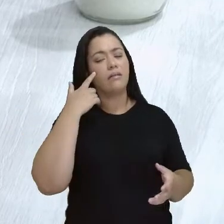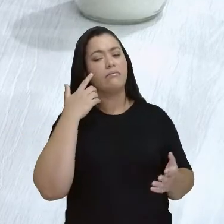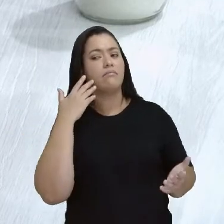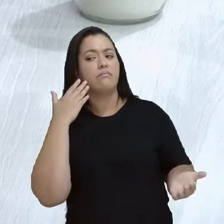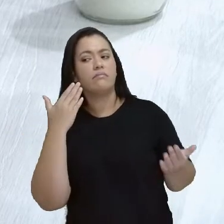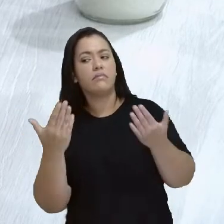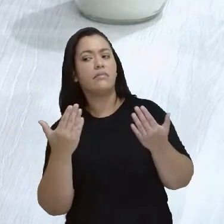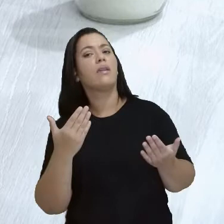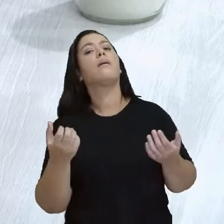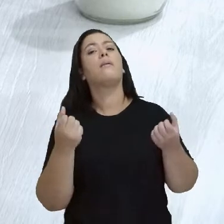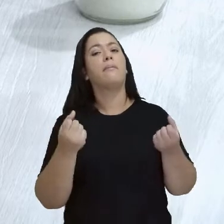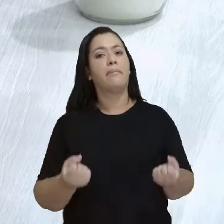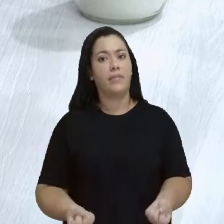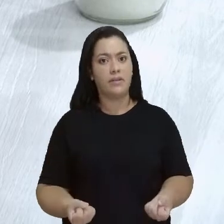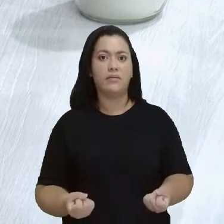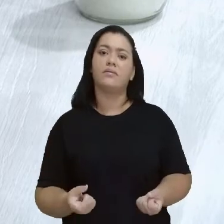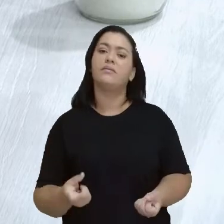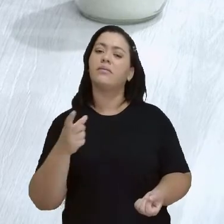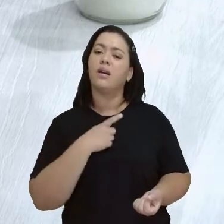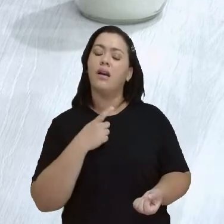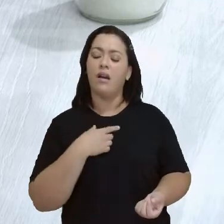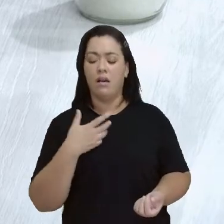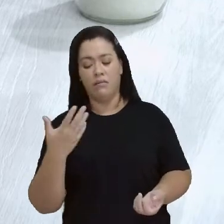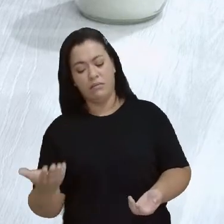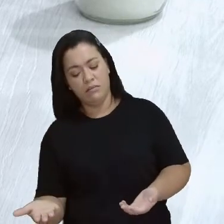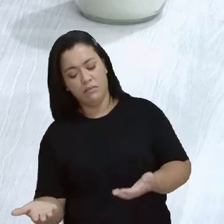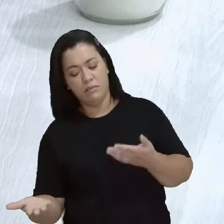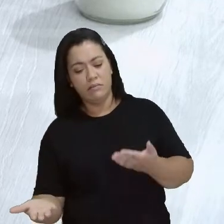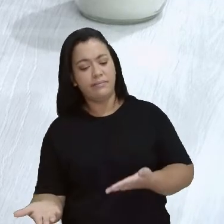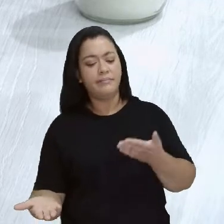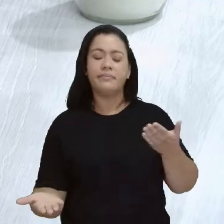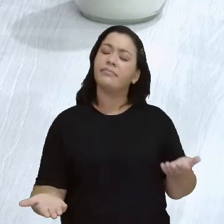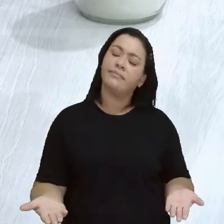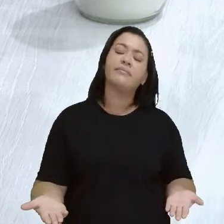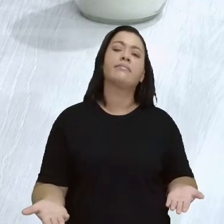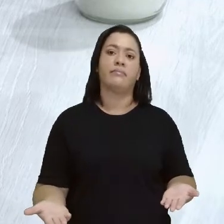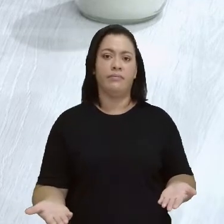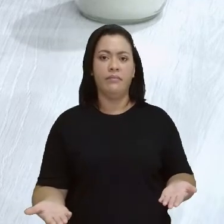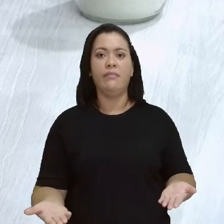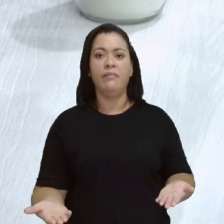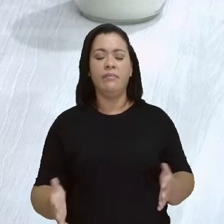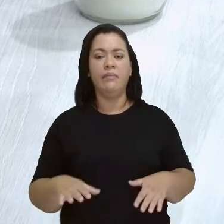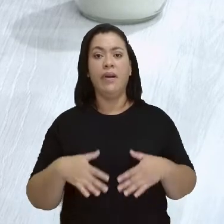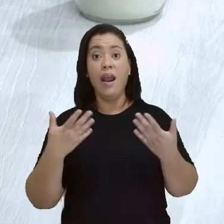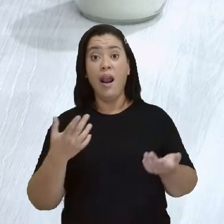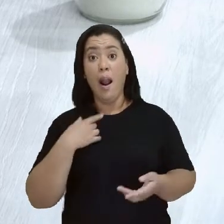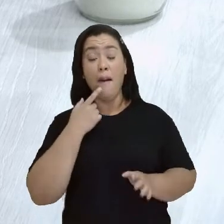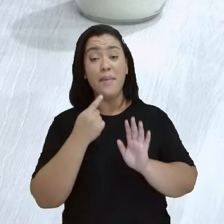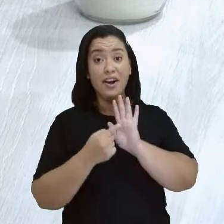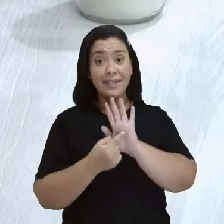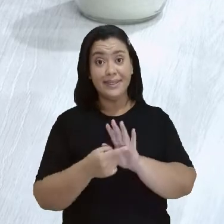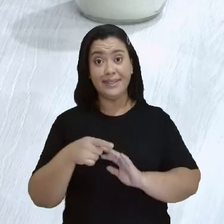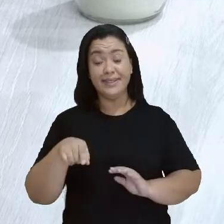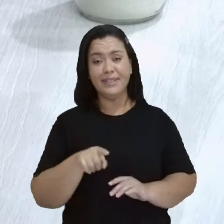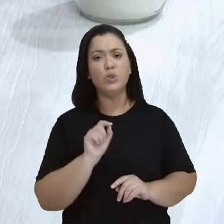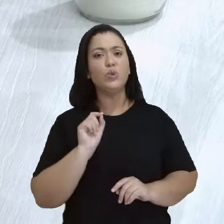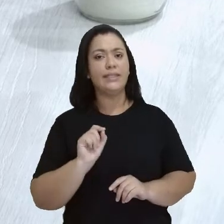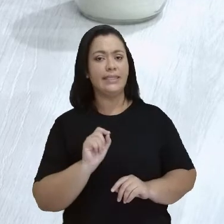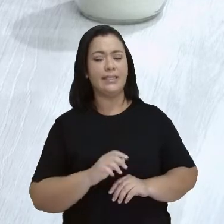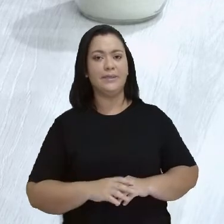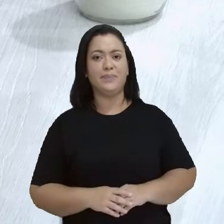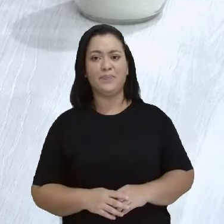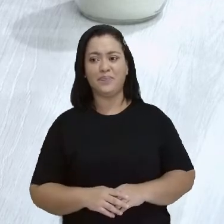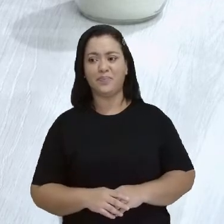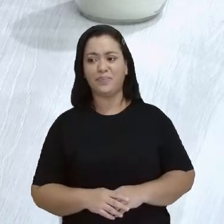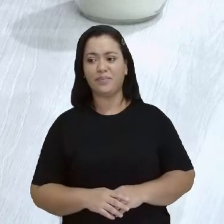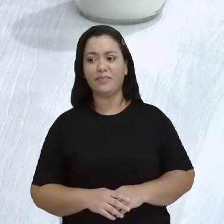aqui o peso que tem de um lado, o peso que tem do outro. Então, eu vou mostrar para vocês o seguinte. Eu